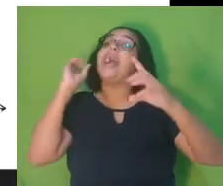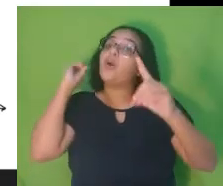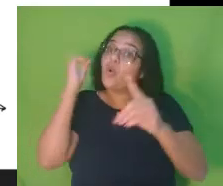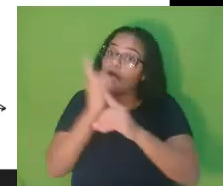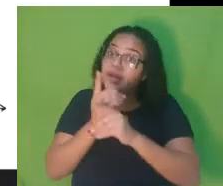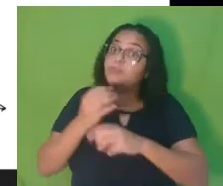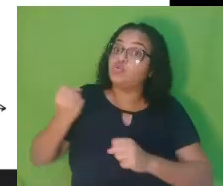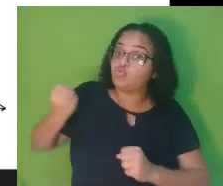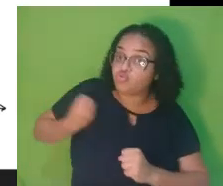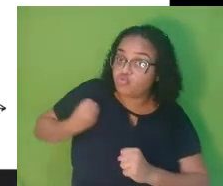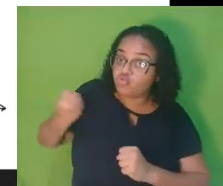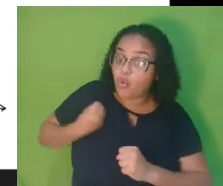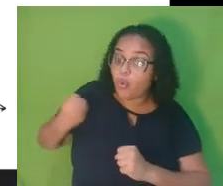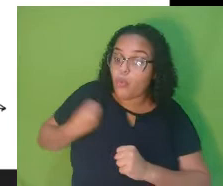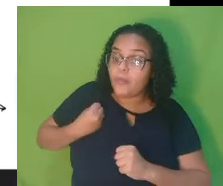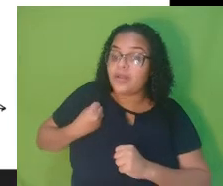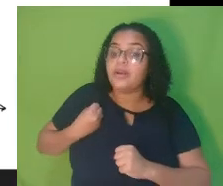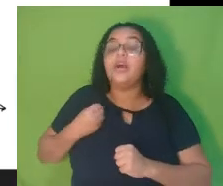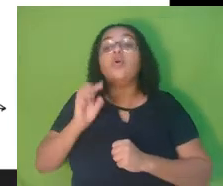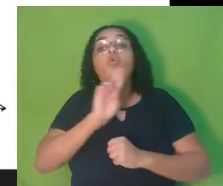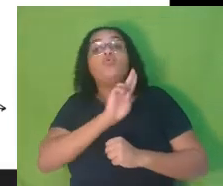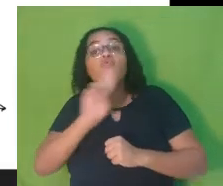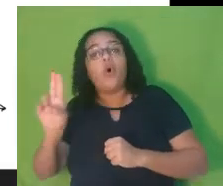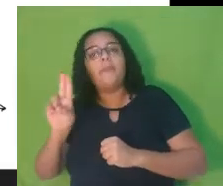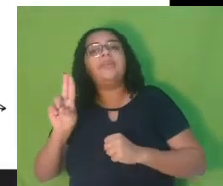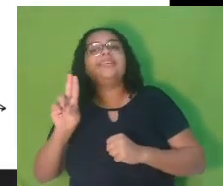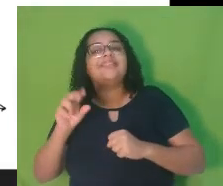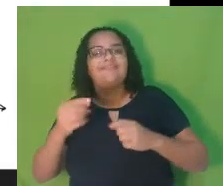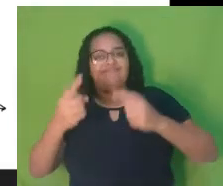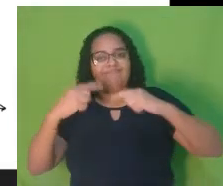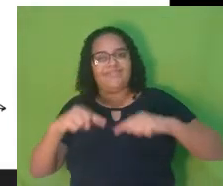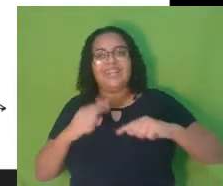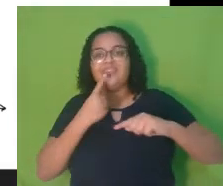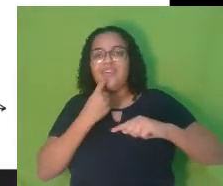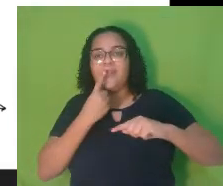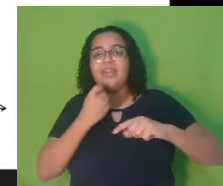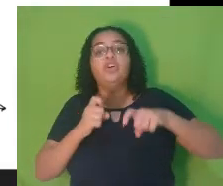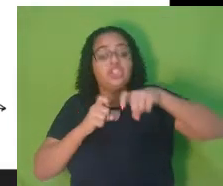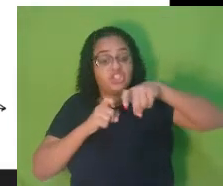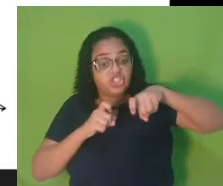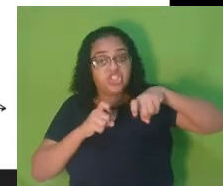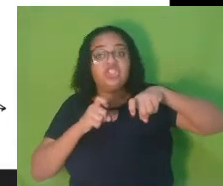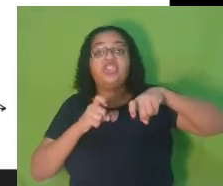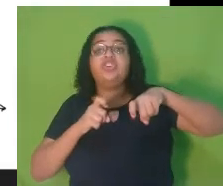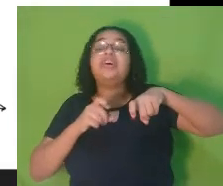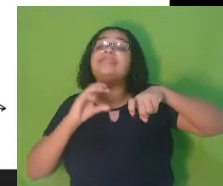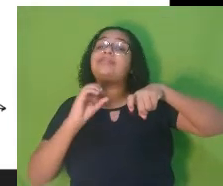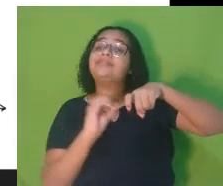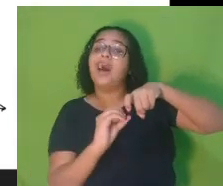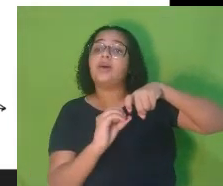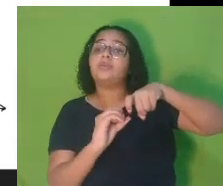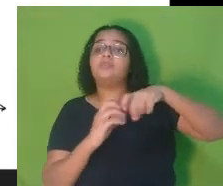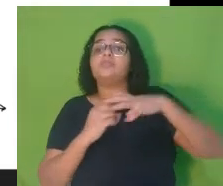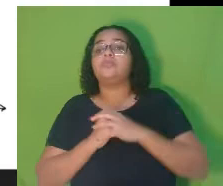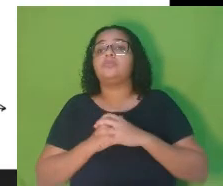encontramos um número, que eu vou chamar de x0, e para esse número